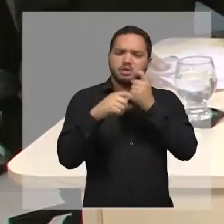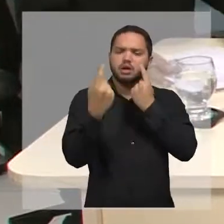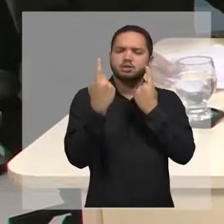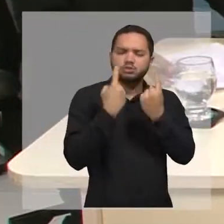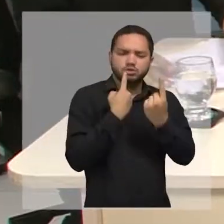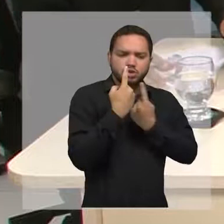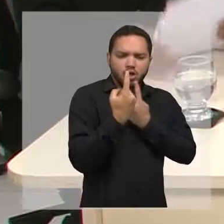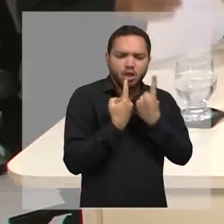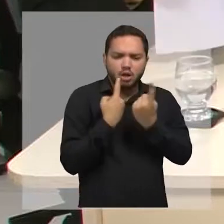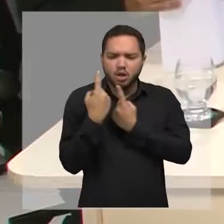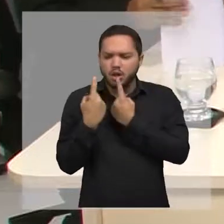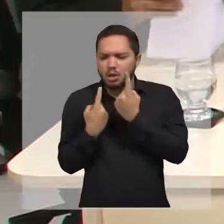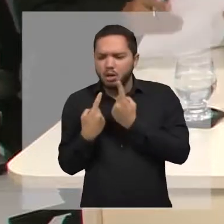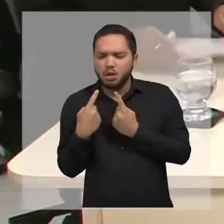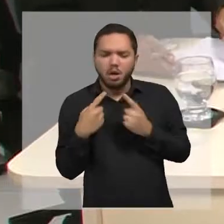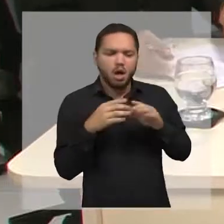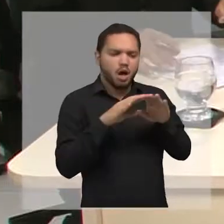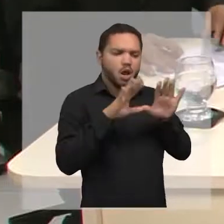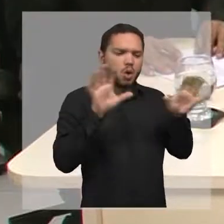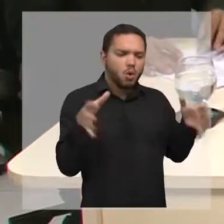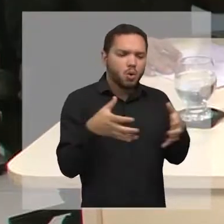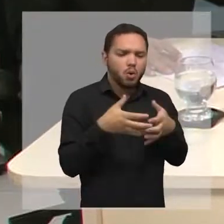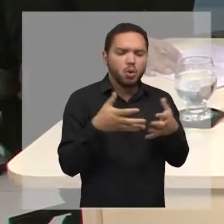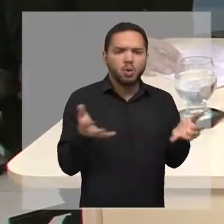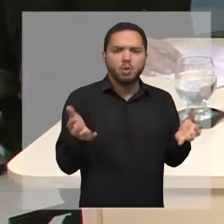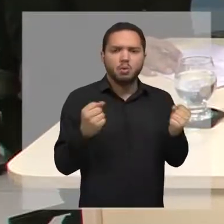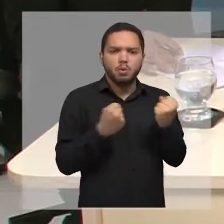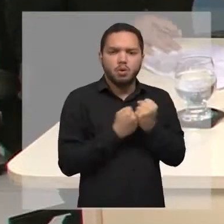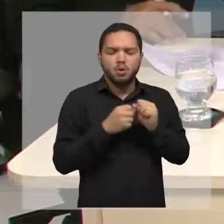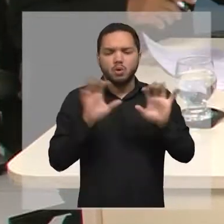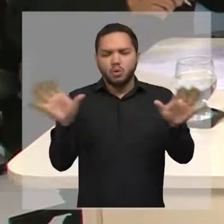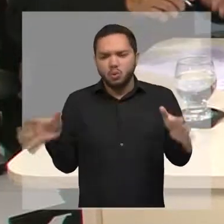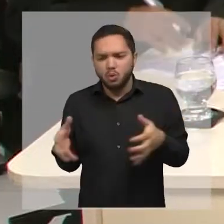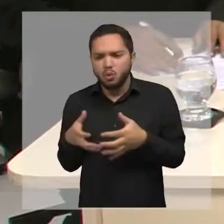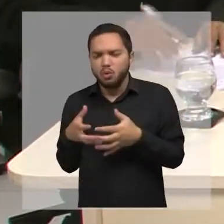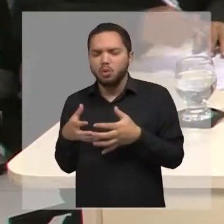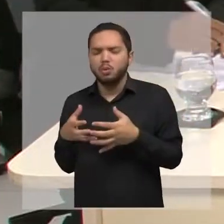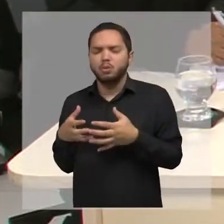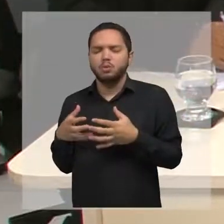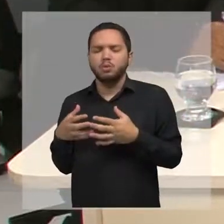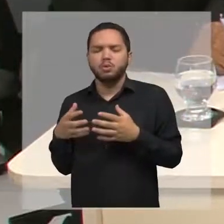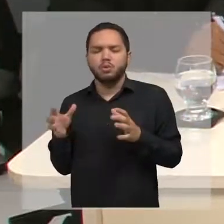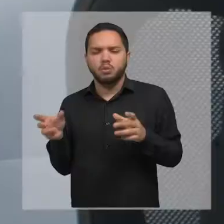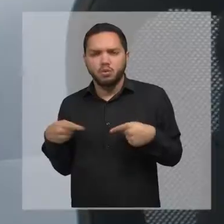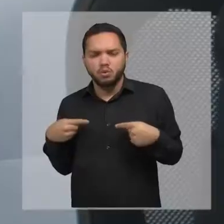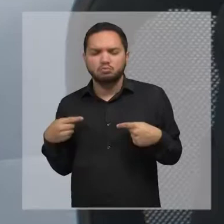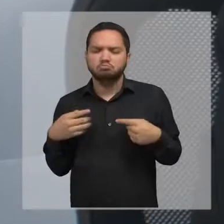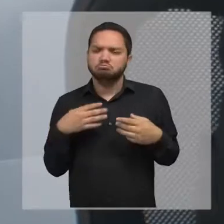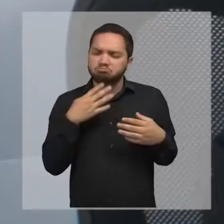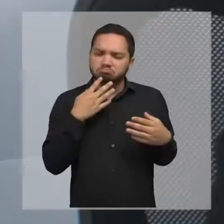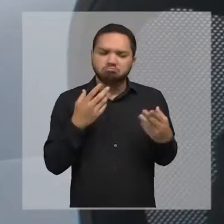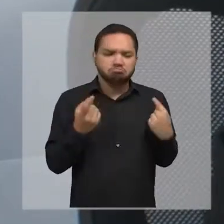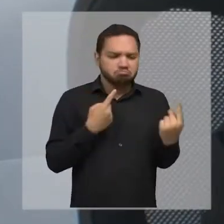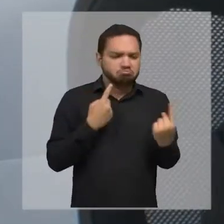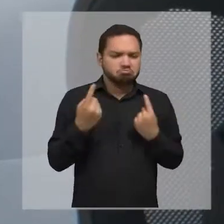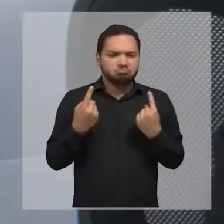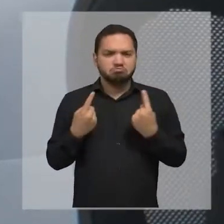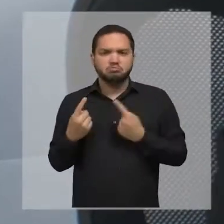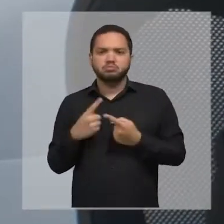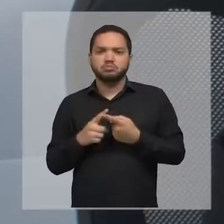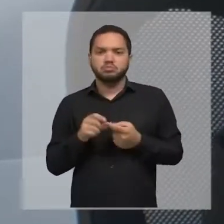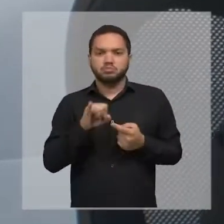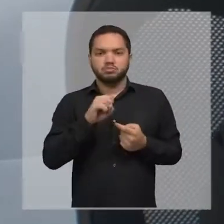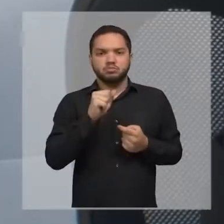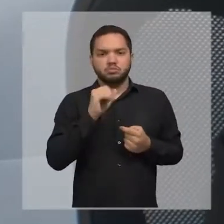diálogo entre as bancadas de situação, de oposição, porque Paulo, literalmente, o Isaac conhece os vereadores e